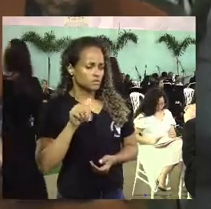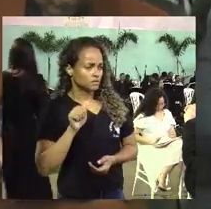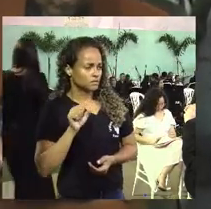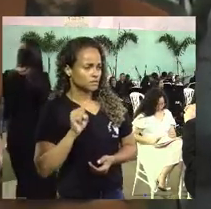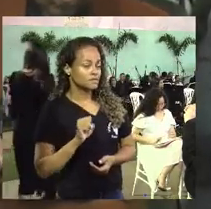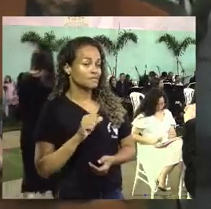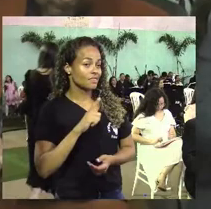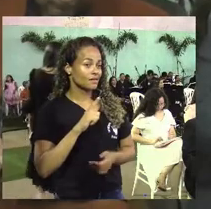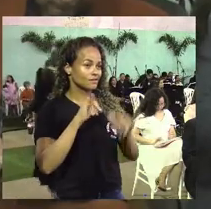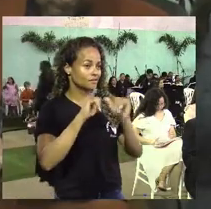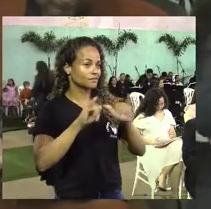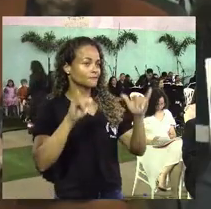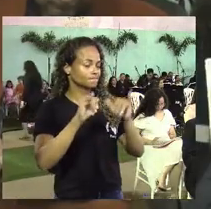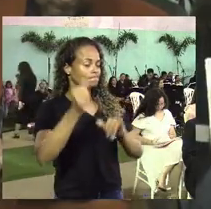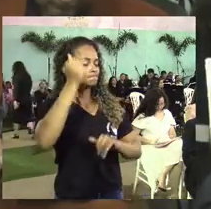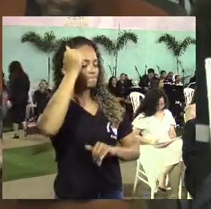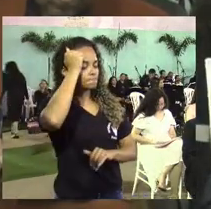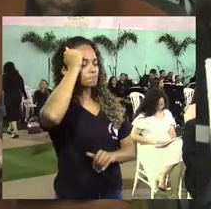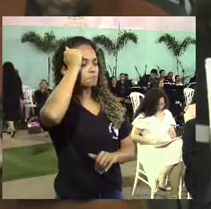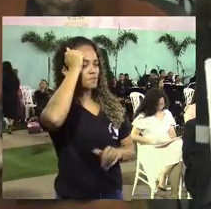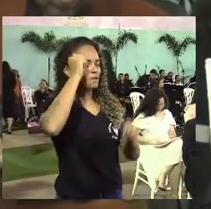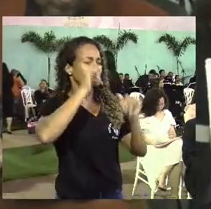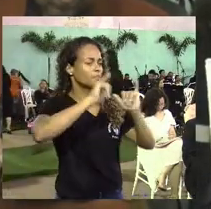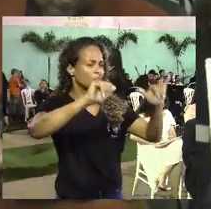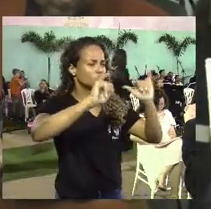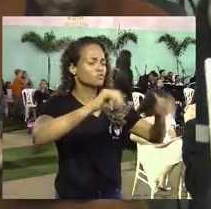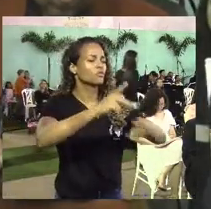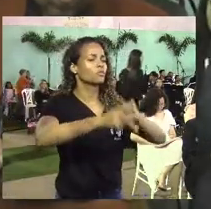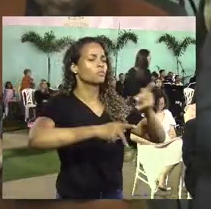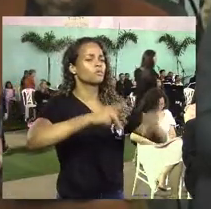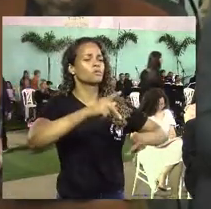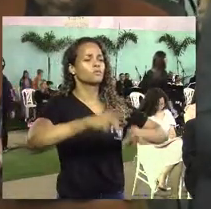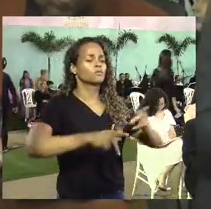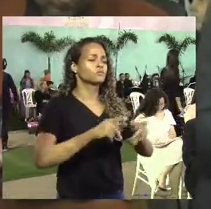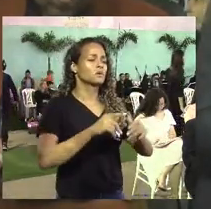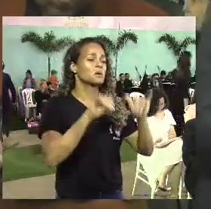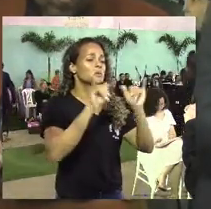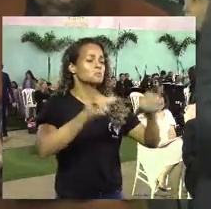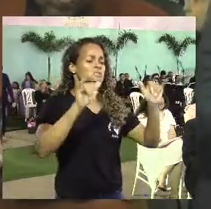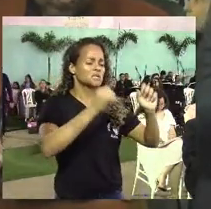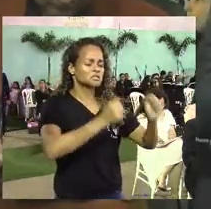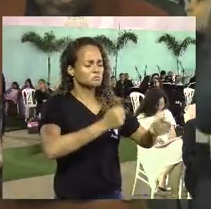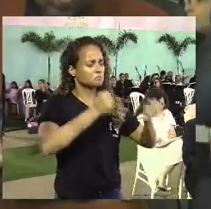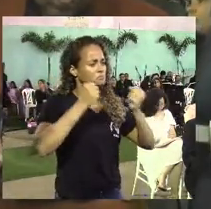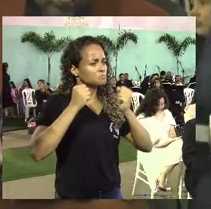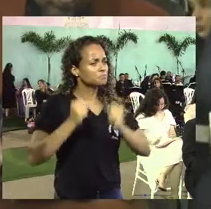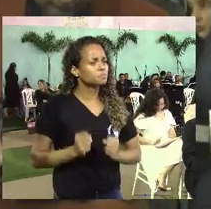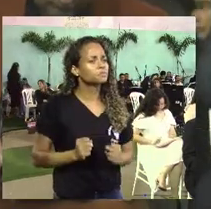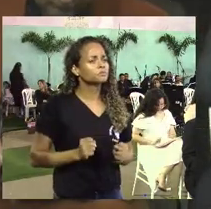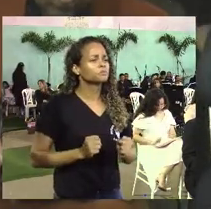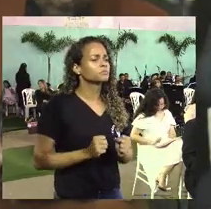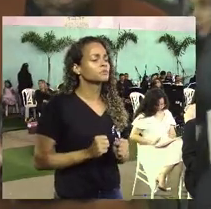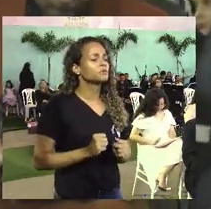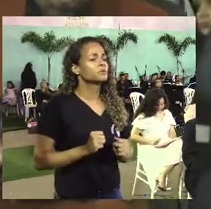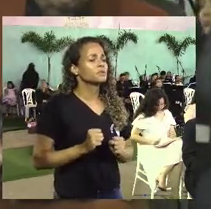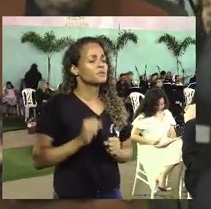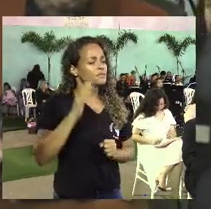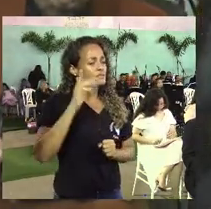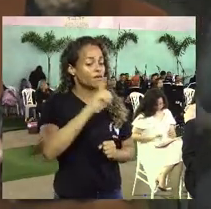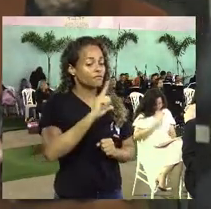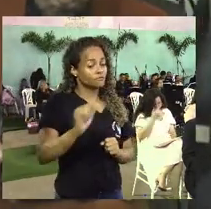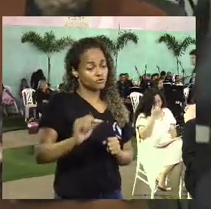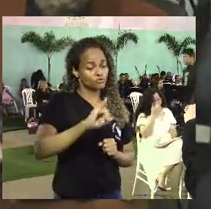mensagem de arrependimento ao povo tinha uma mensagem poderosa ainda que ele fugiu